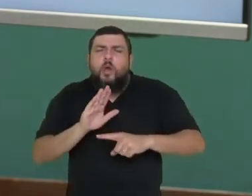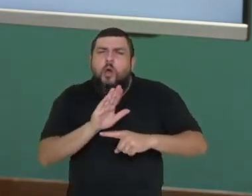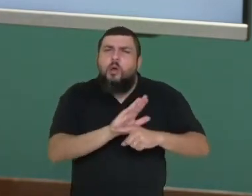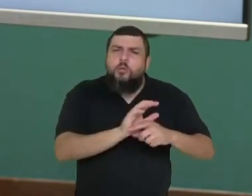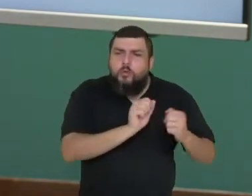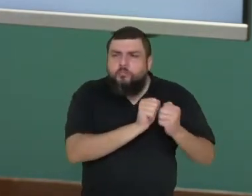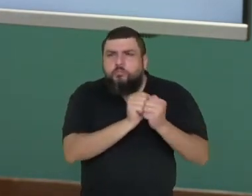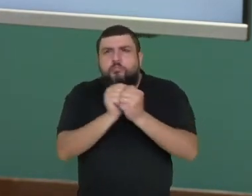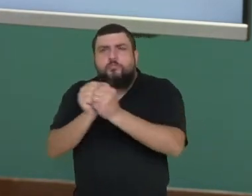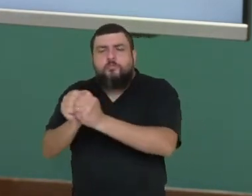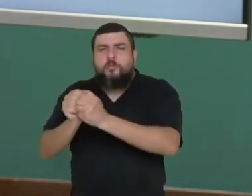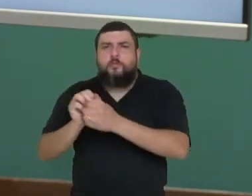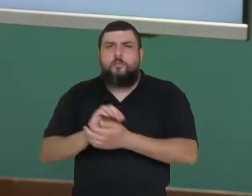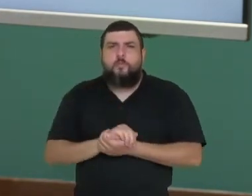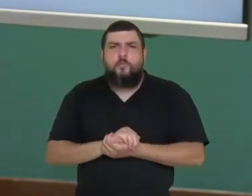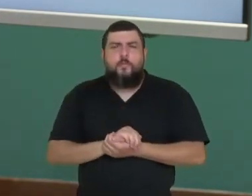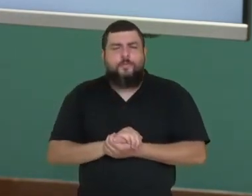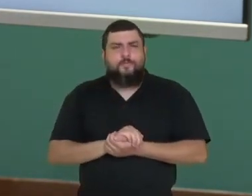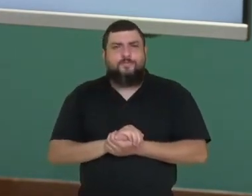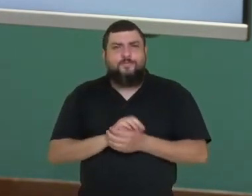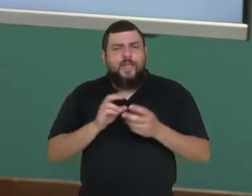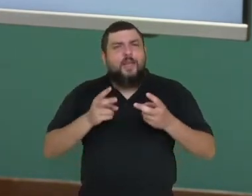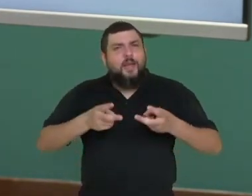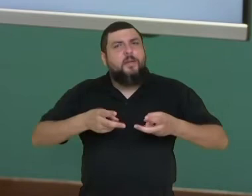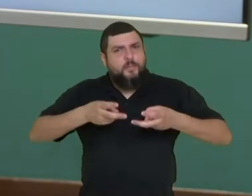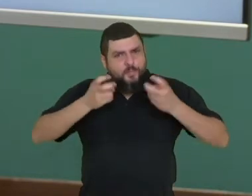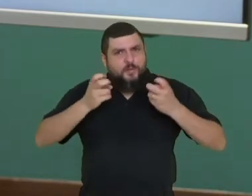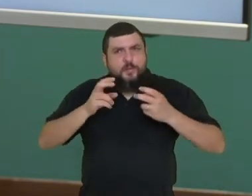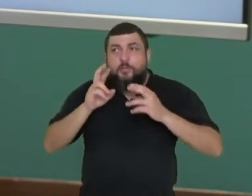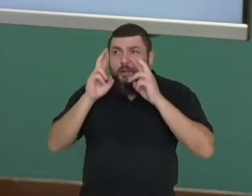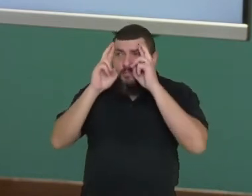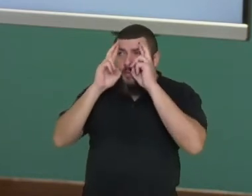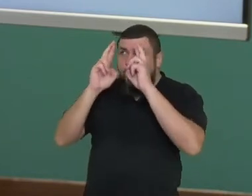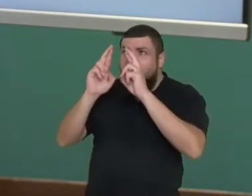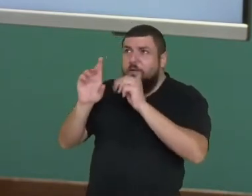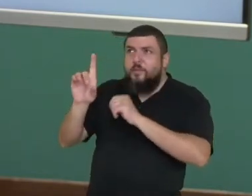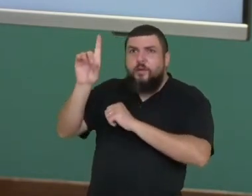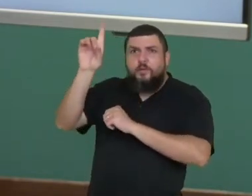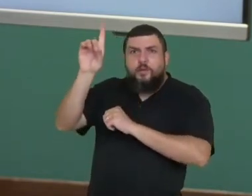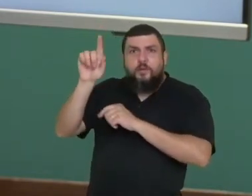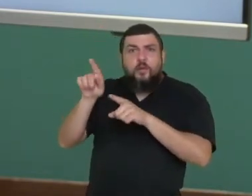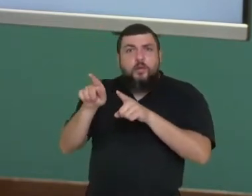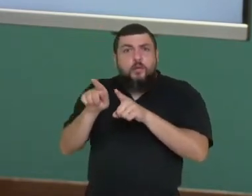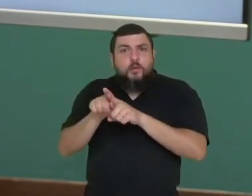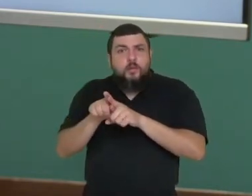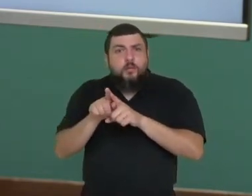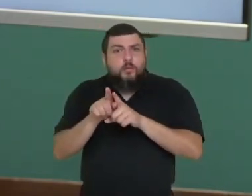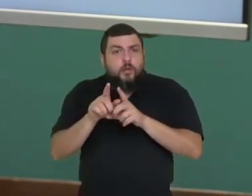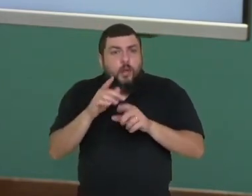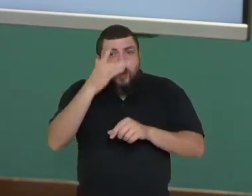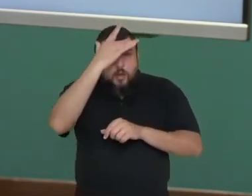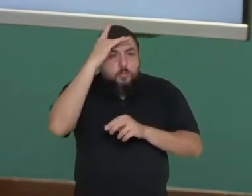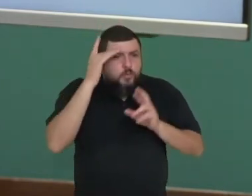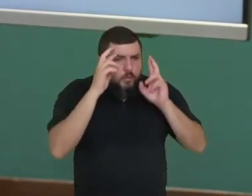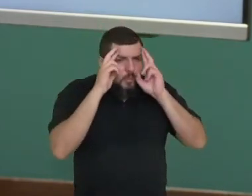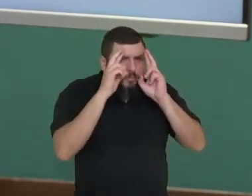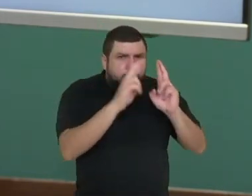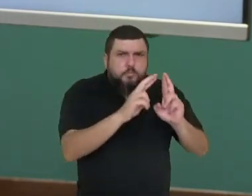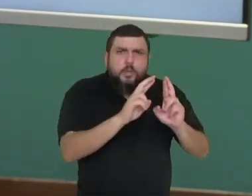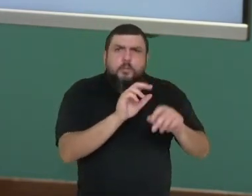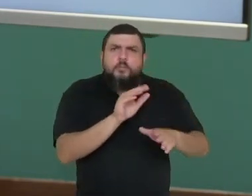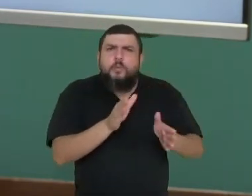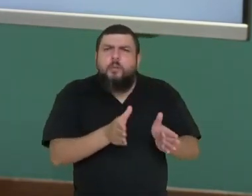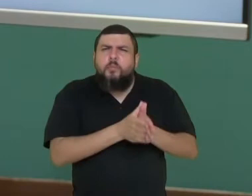Doações. Você percebeu o respeito com Deus dentro da fé muçulmana e com os próximos, né, com as pessoas, os